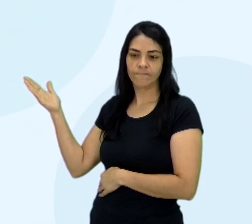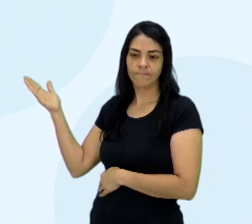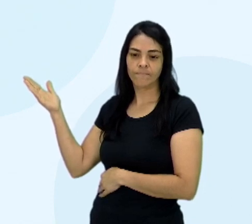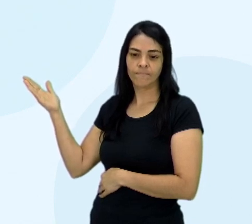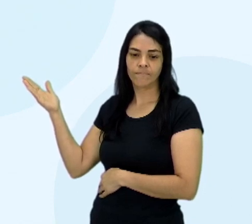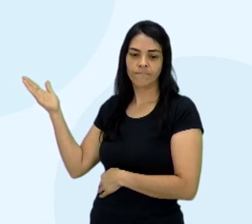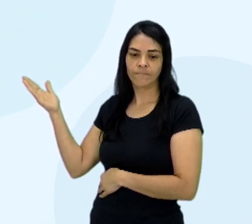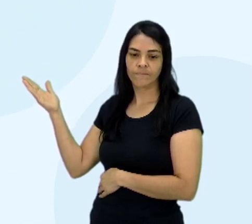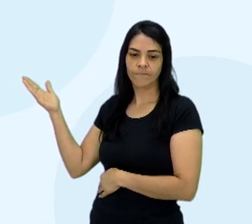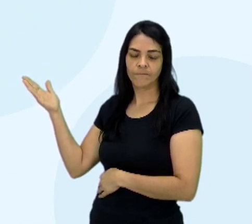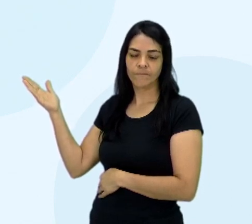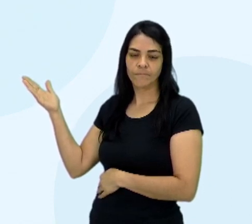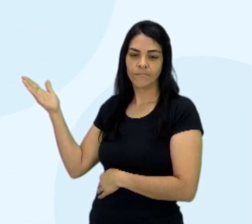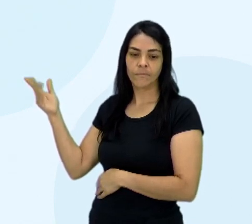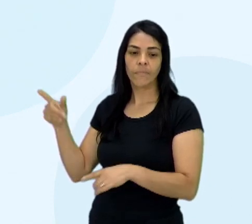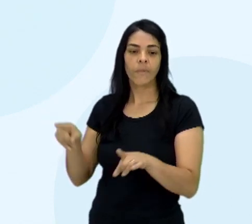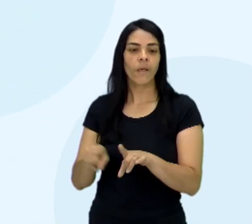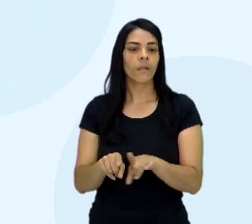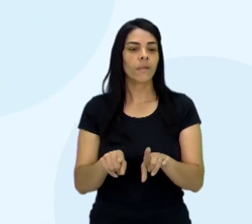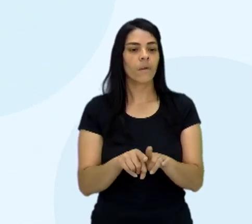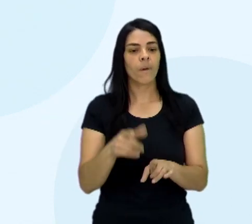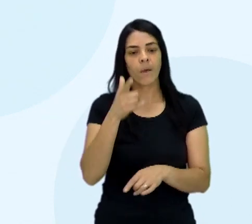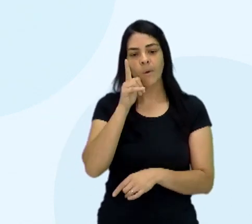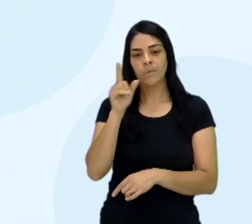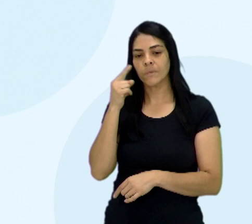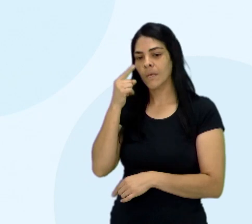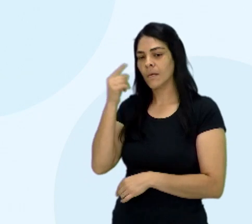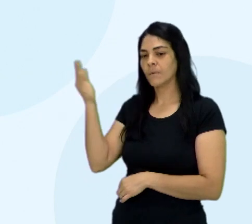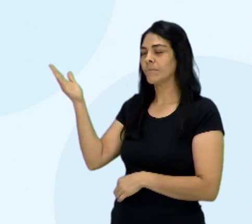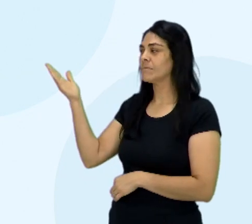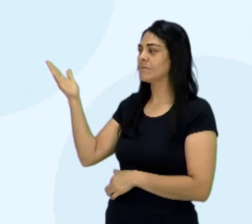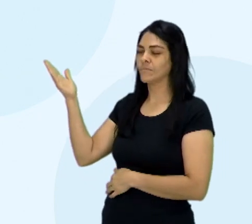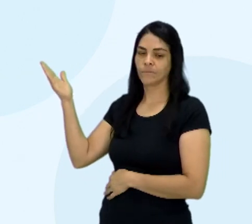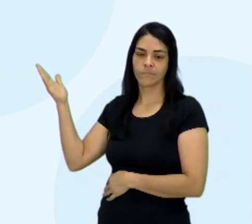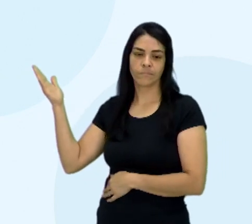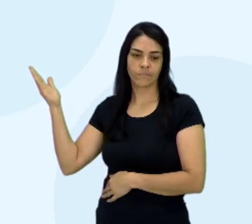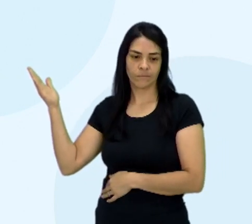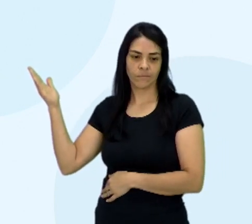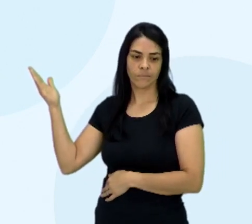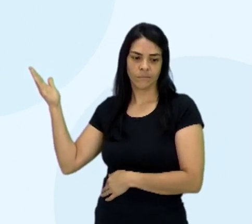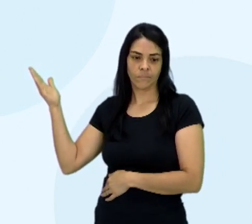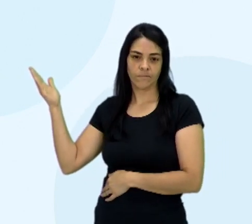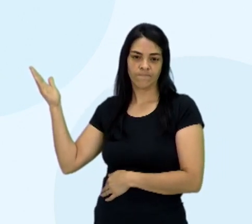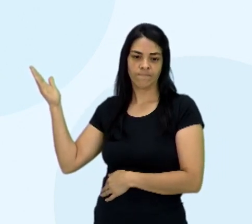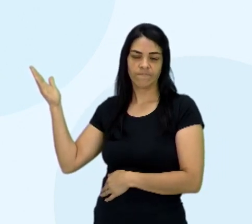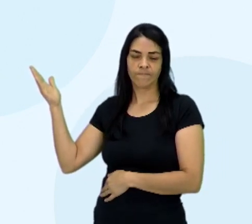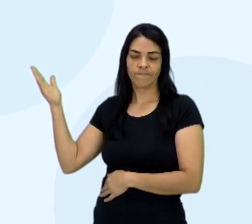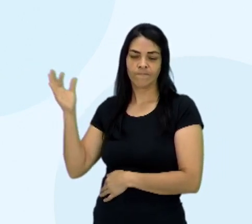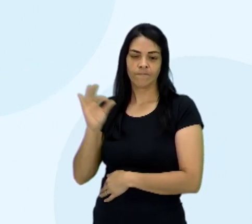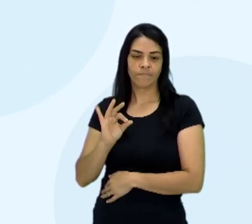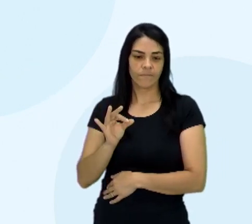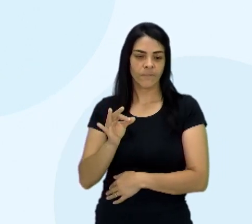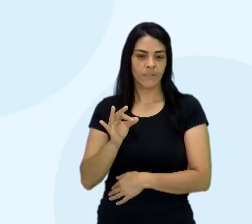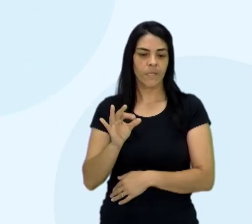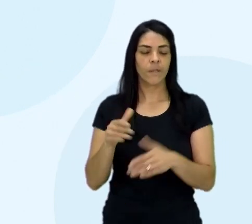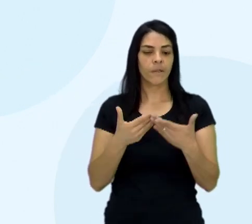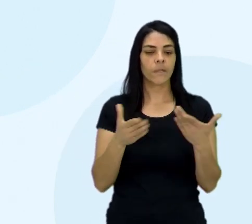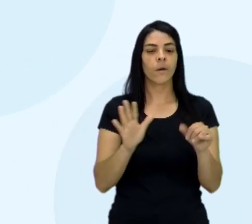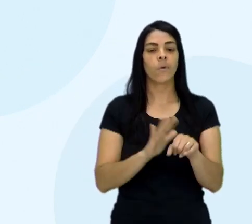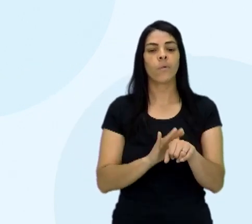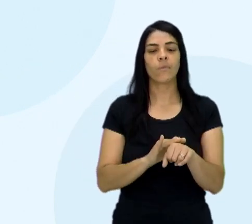maior. Mas você poderia pegar este com este, também tem que ser igual a este com este, tá bom? Então, nós vamos